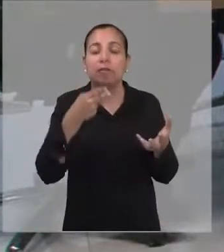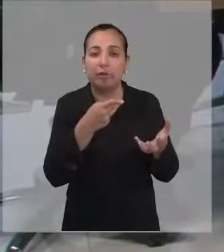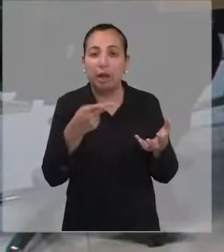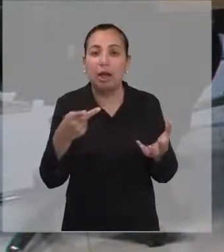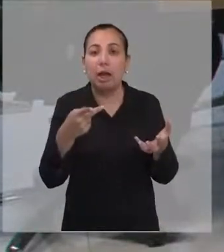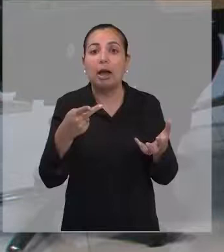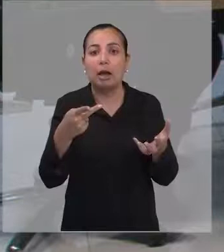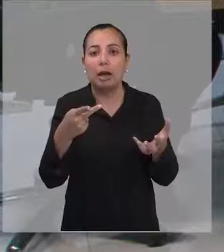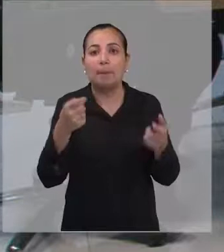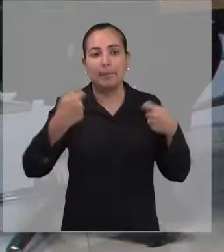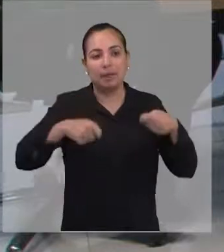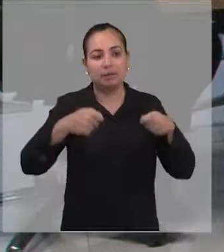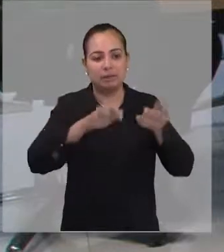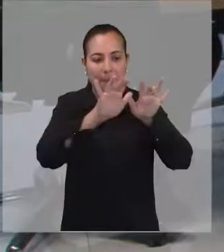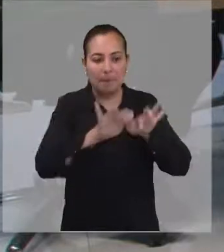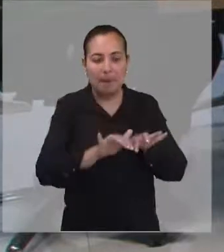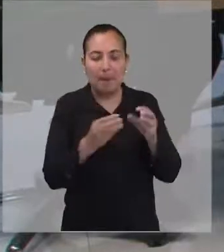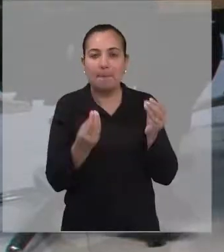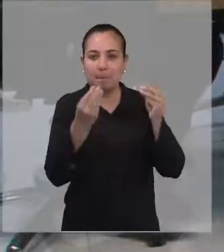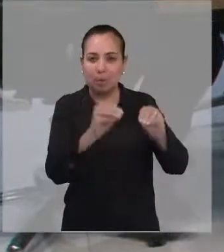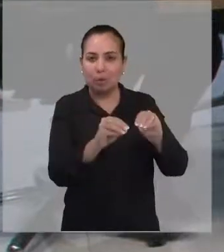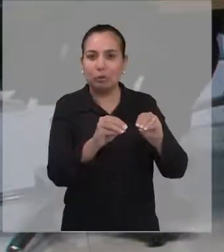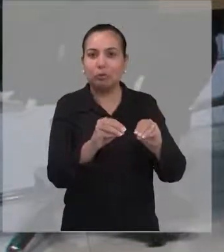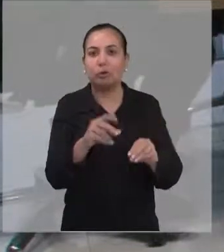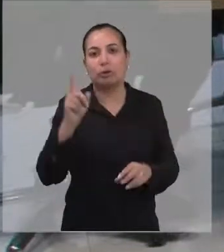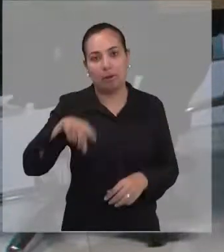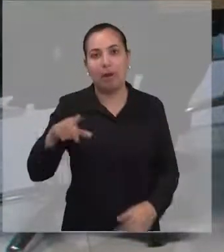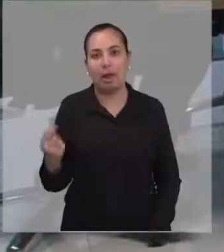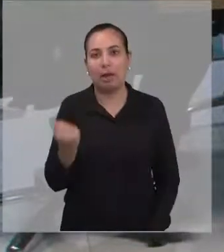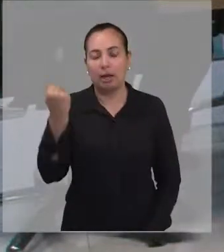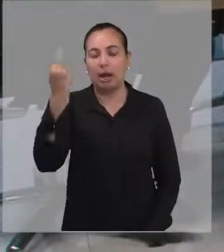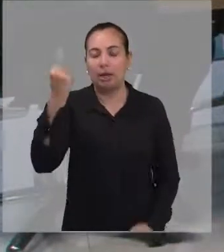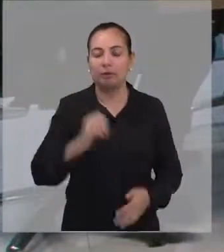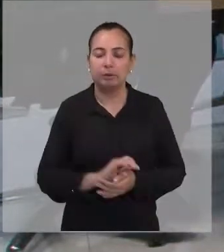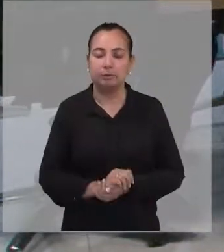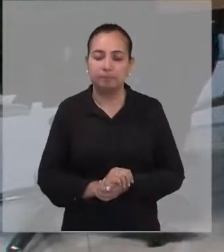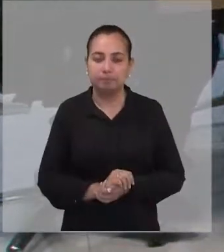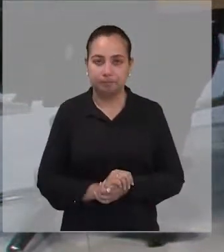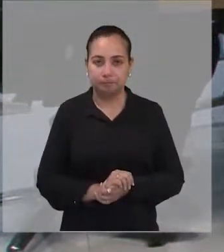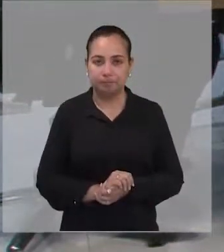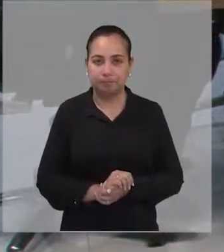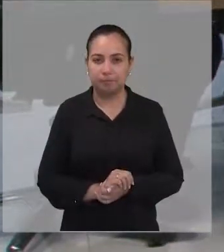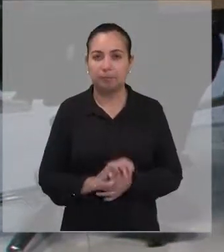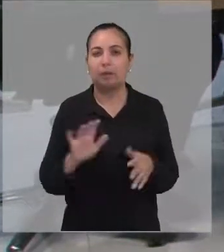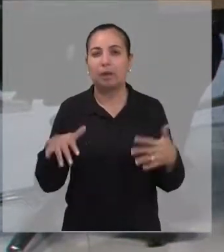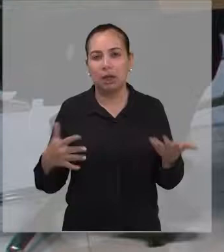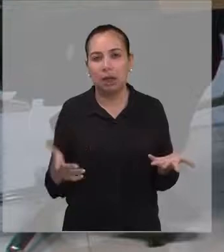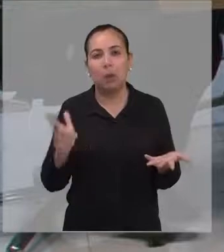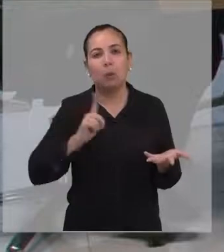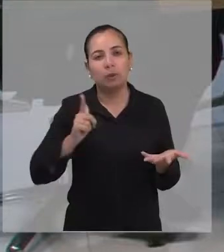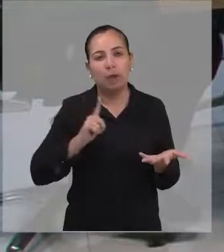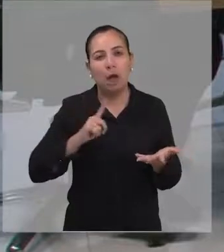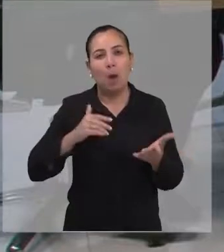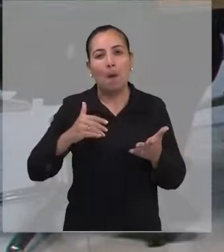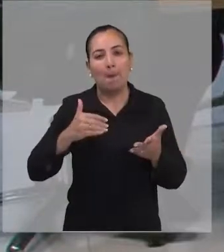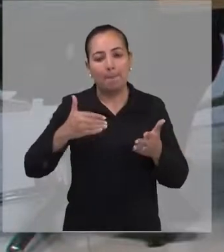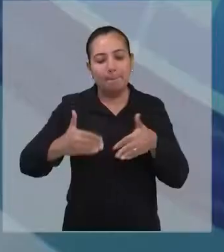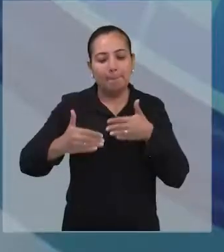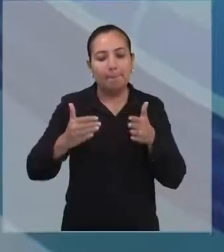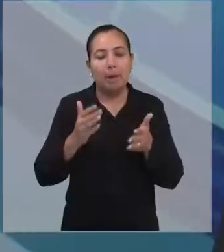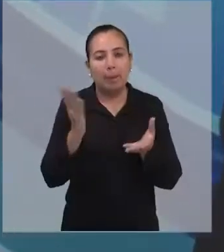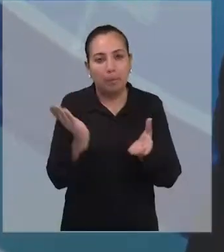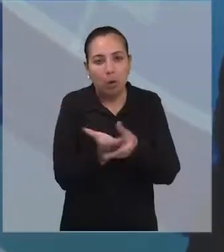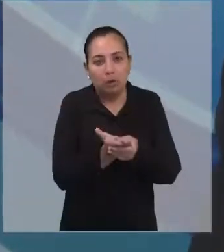dizer que era anônimo, sabendo quem era, mas tinha que formalizar. Eu diria que o processo, sobretudo o processo penal, é até